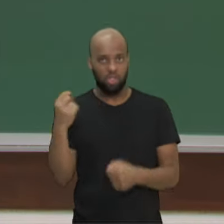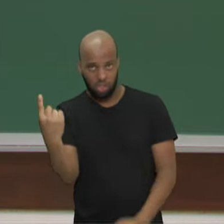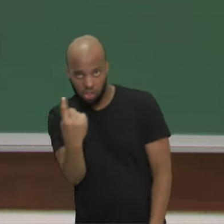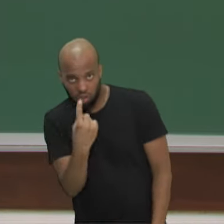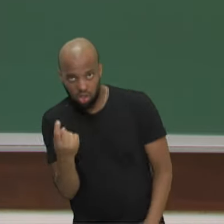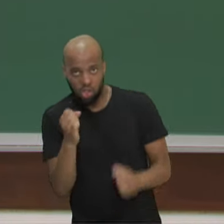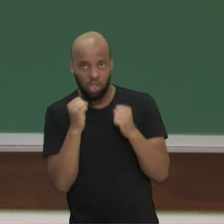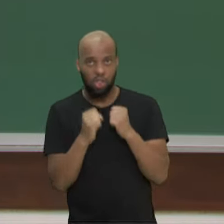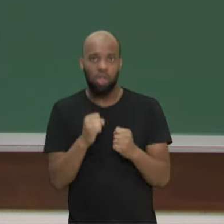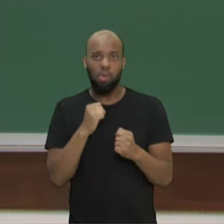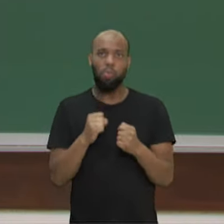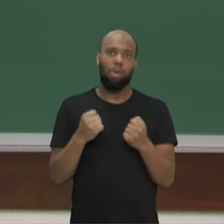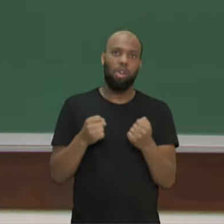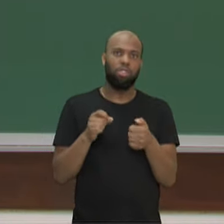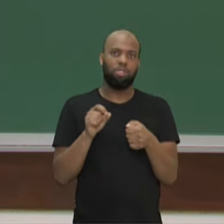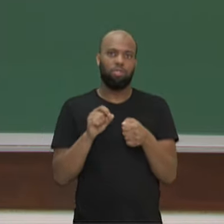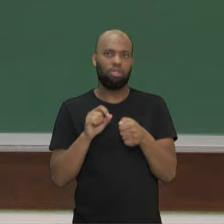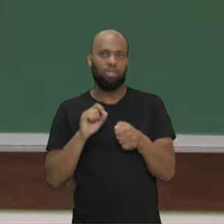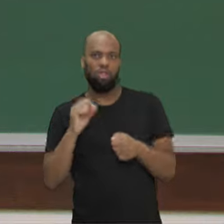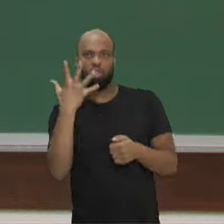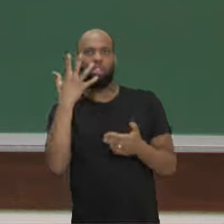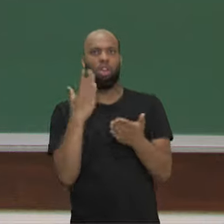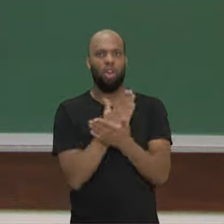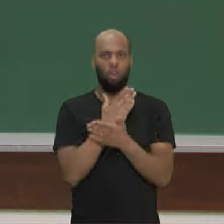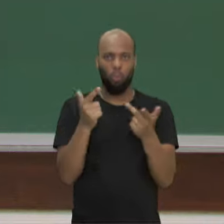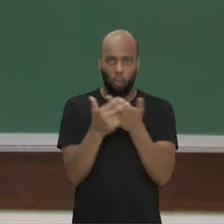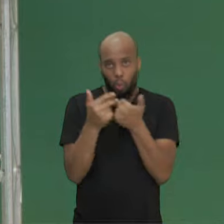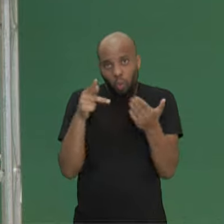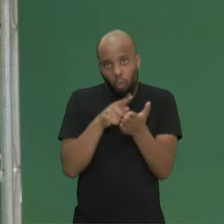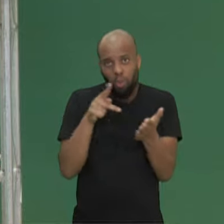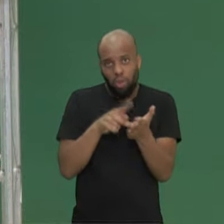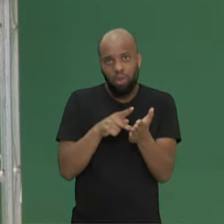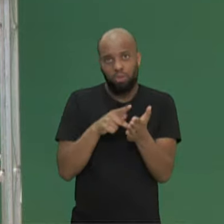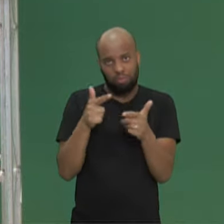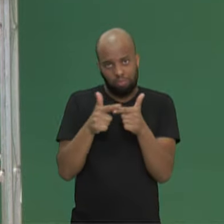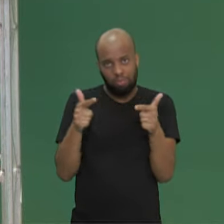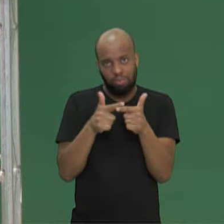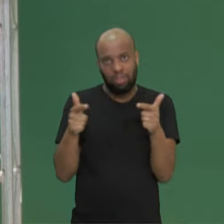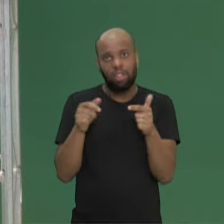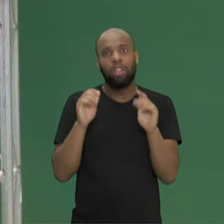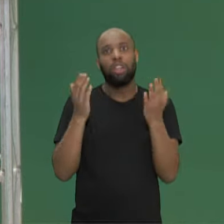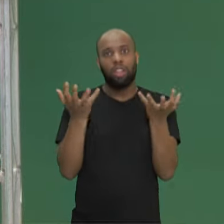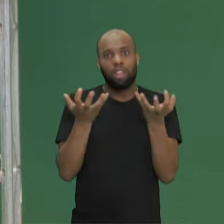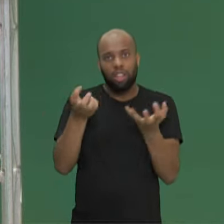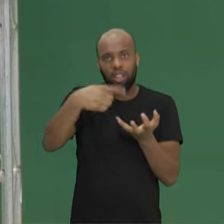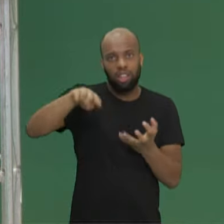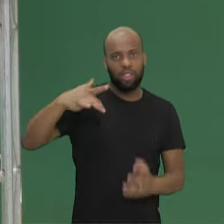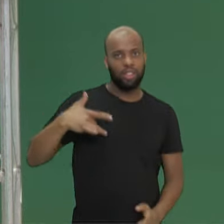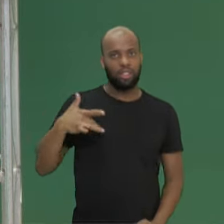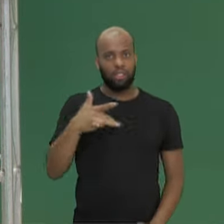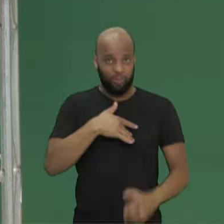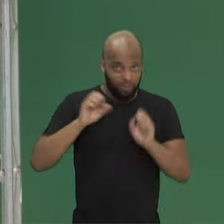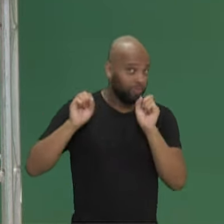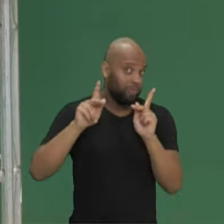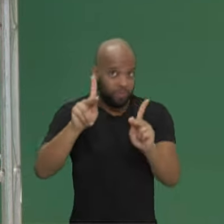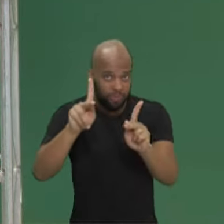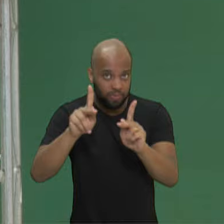porque podem se machucar, não é mesmo? E nós queremos vocês todos saudáveis, tá